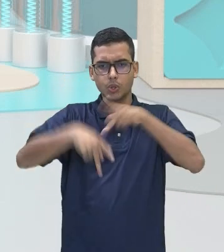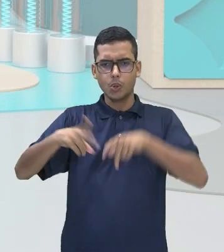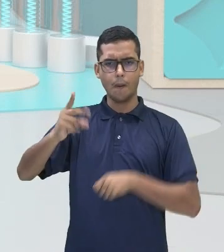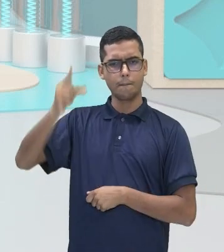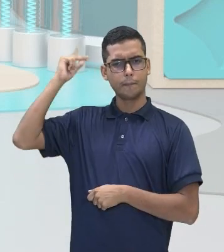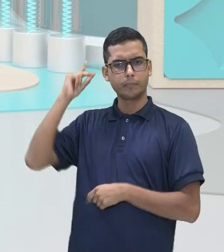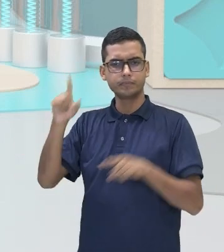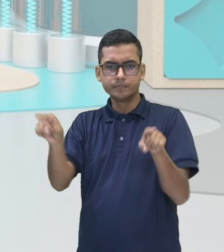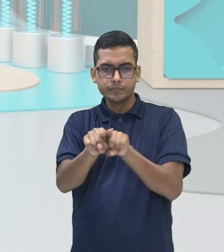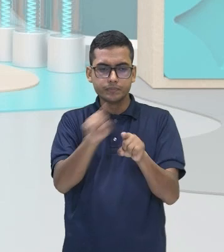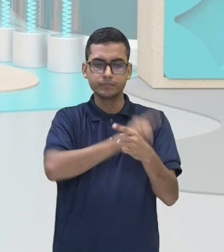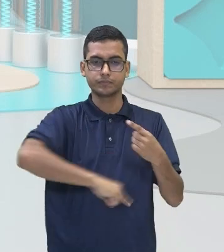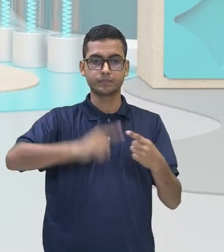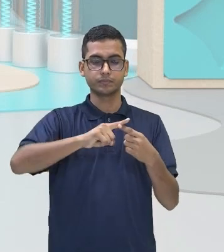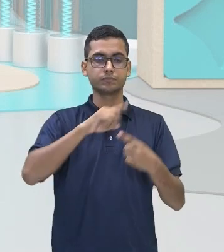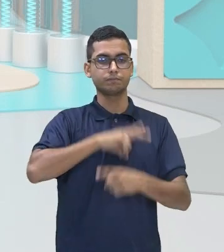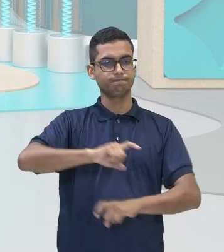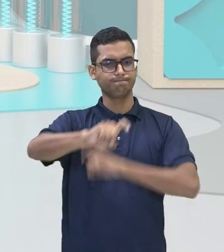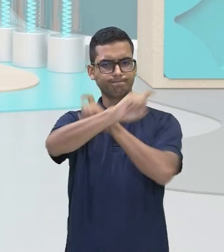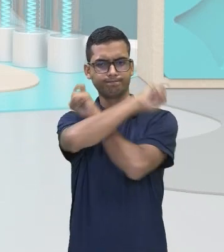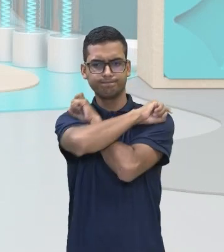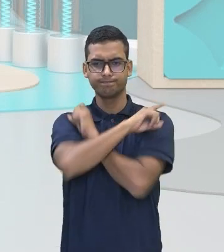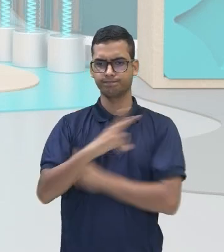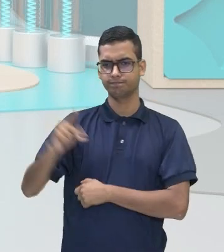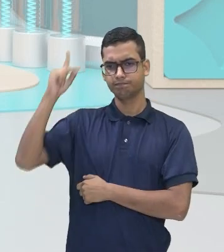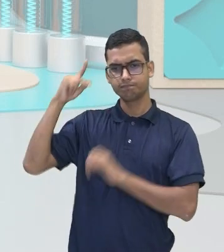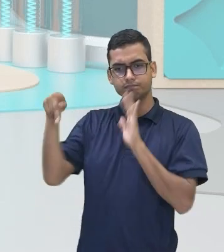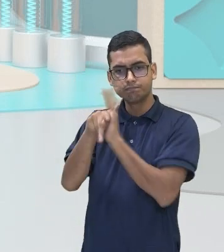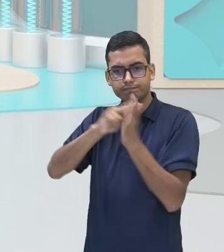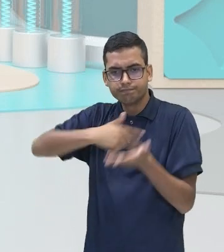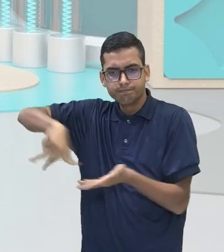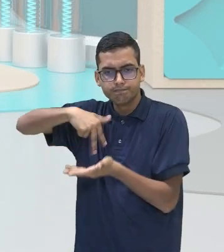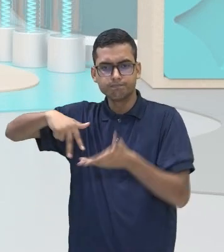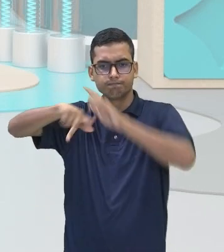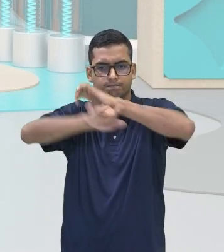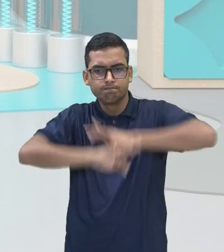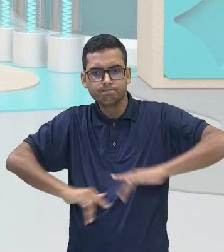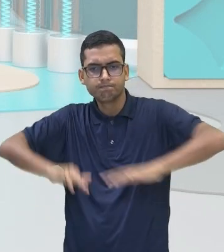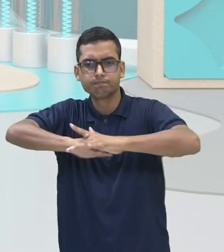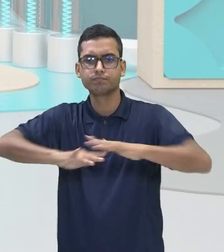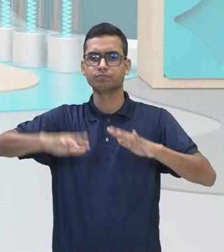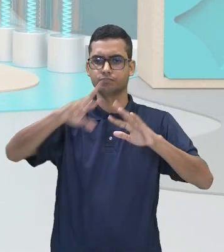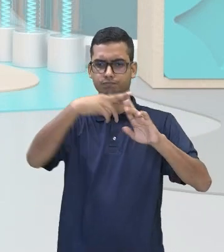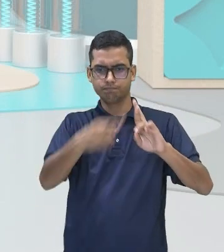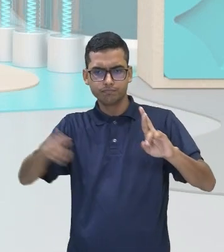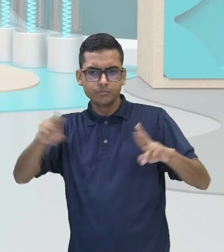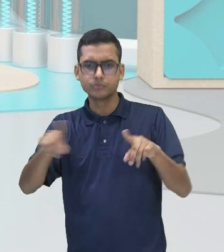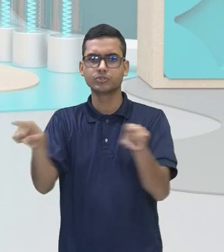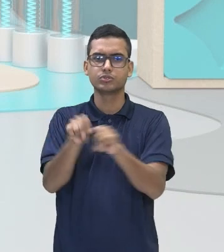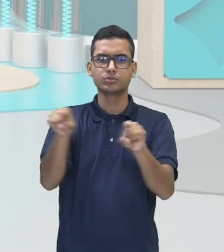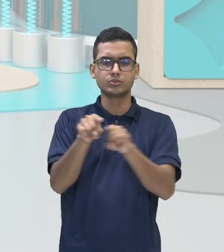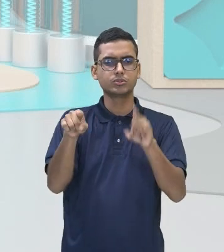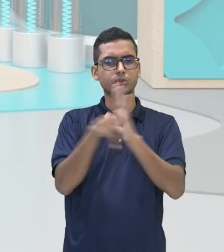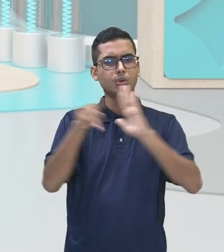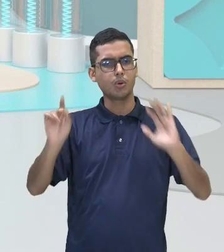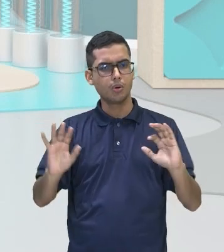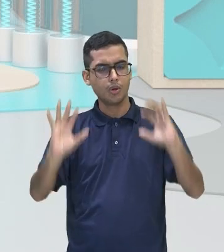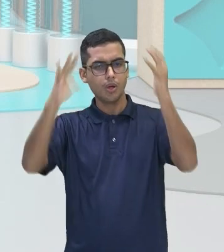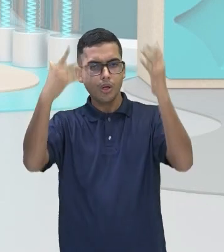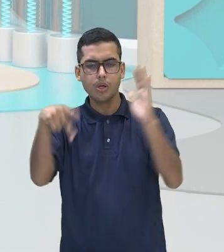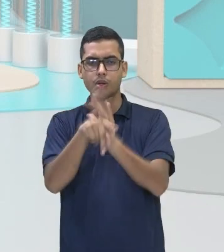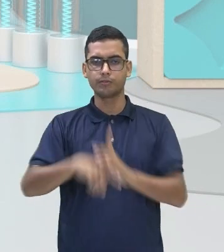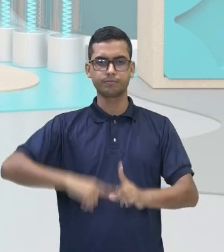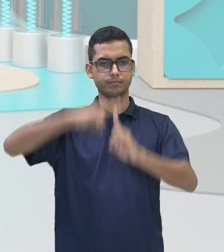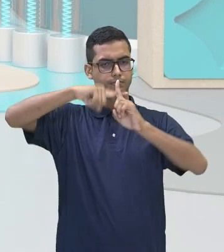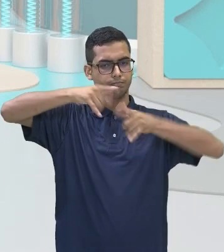análise. No Egito Antigo, olha só, a dança fazia parte dos rituais religiosos e de algumas cerimônias funerárias.